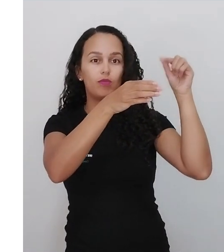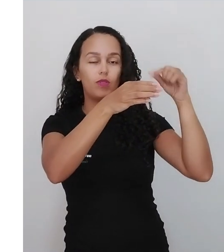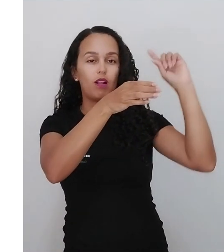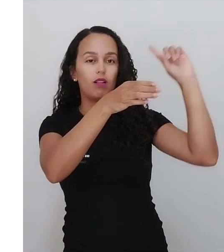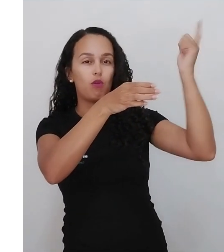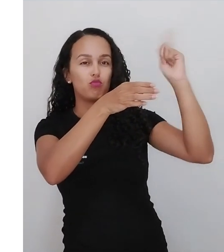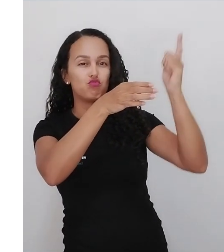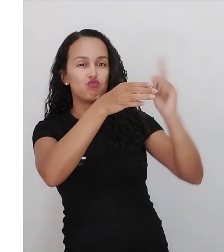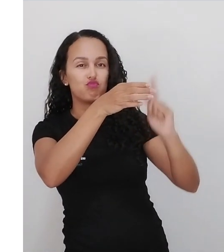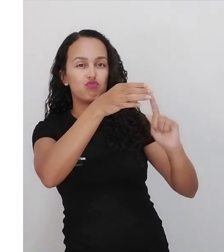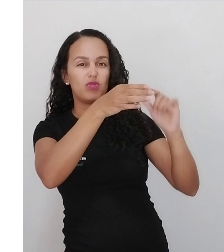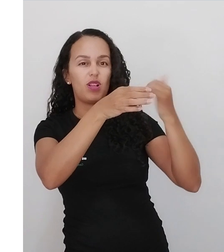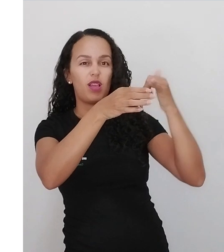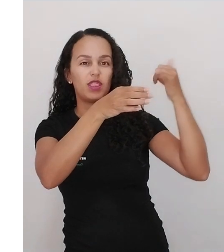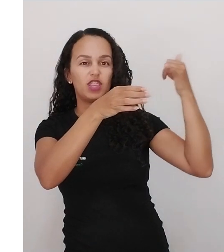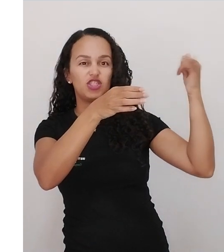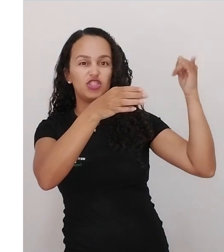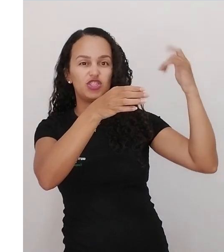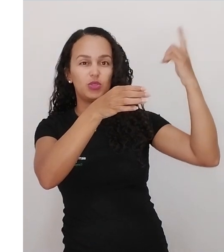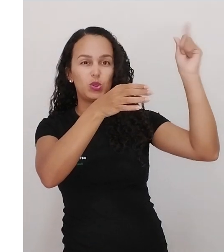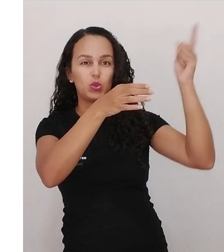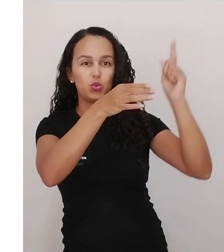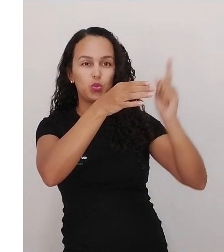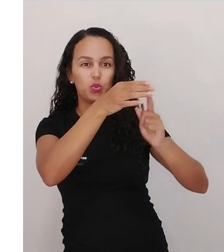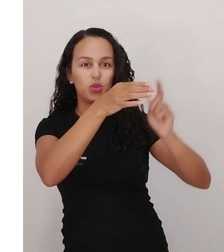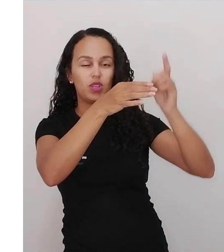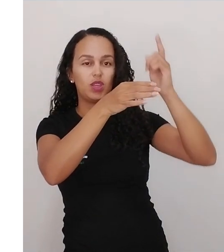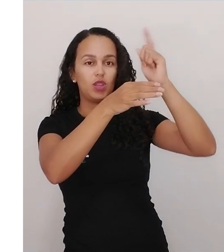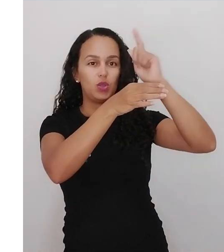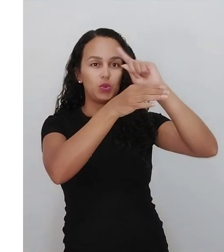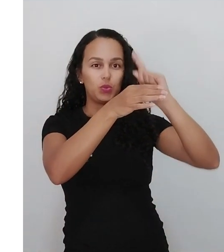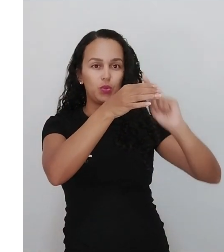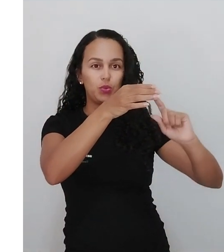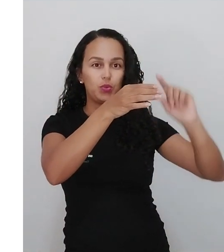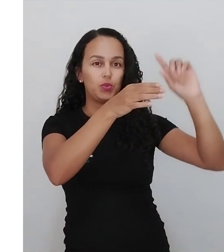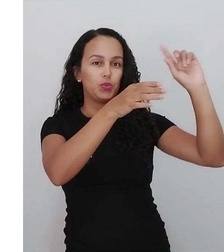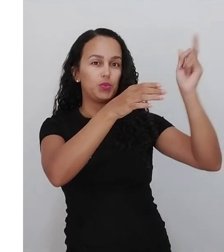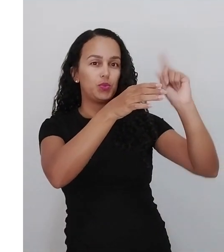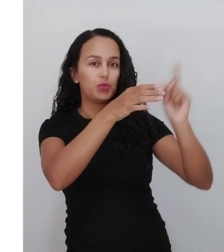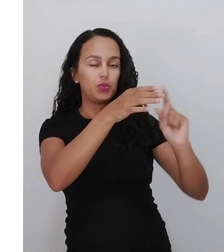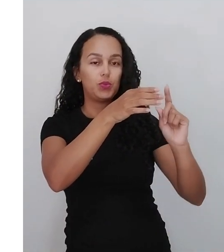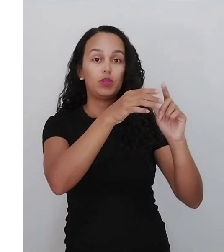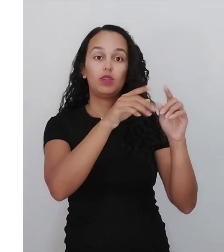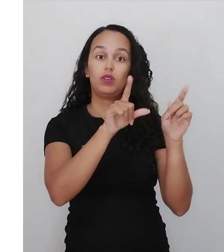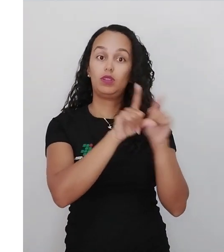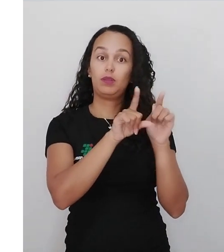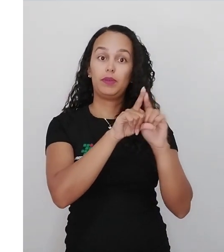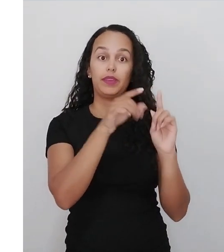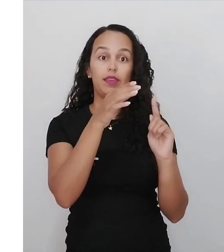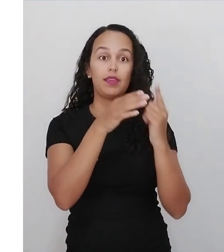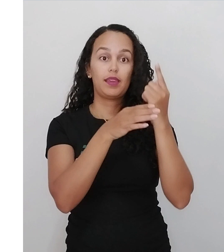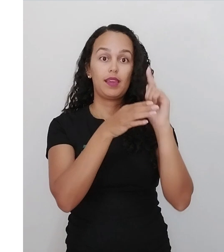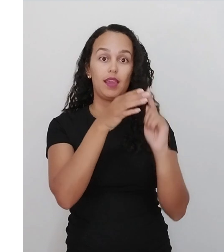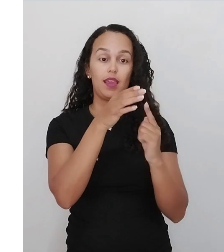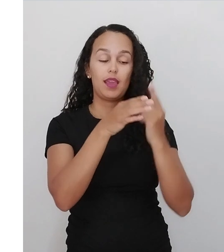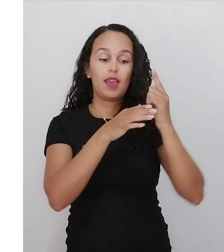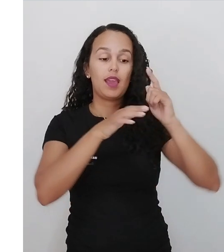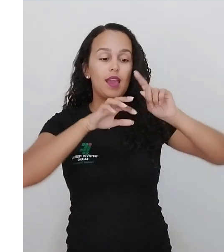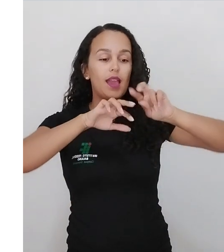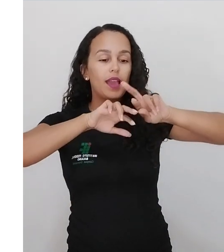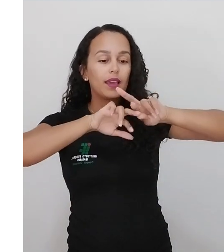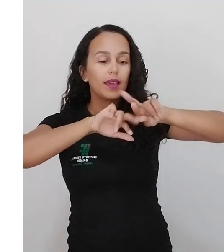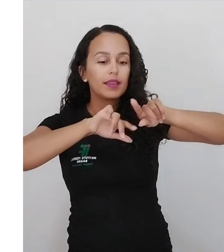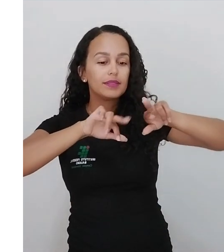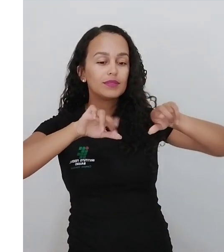combinados os gases da atmosfera que Oparin e Haldane disseram que existiam, que era o metano, o hidrogênio, a amônia,